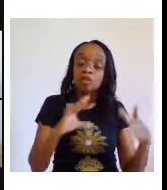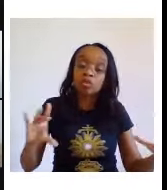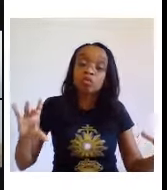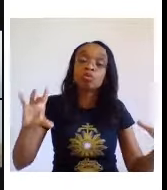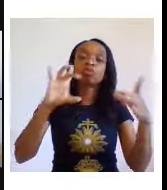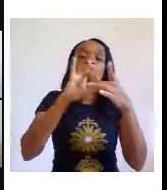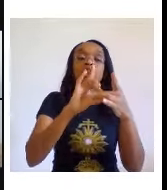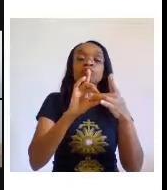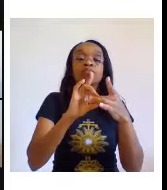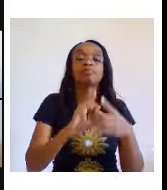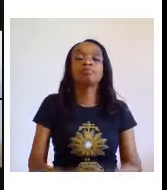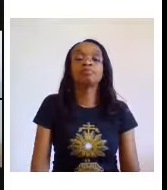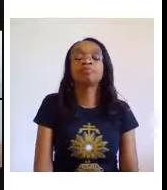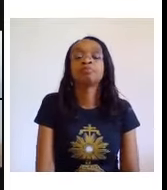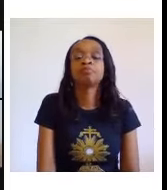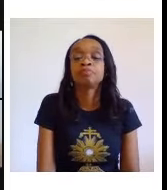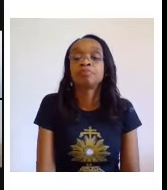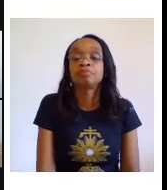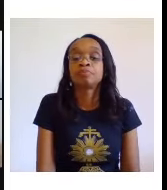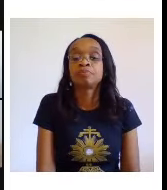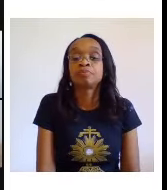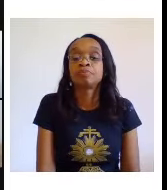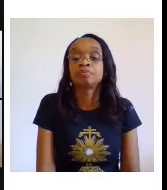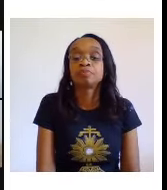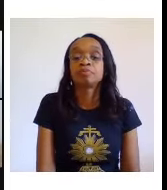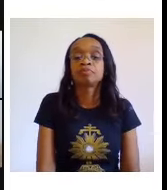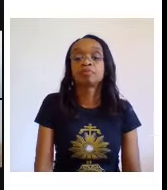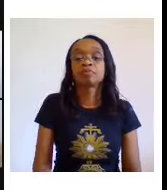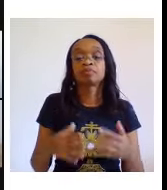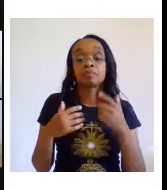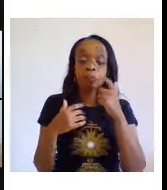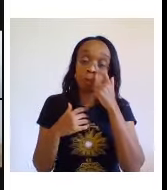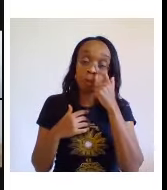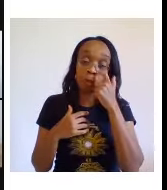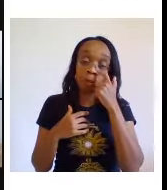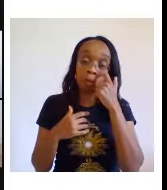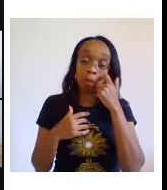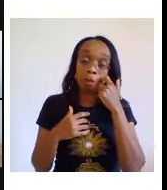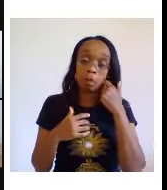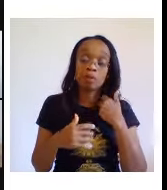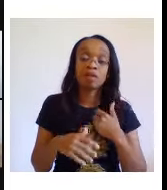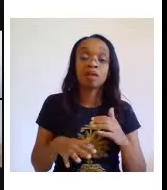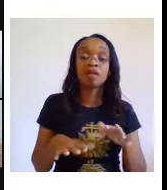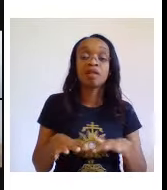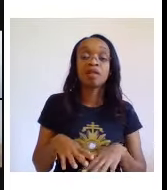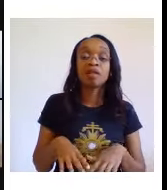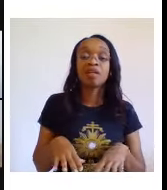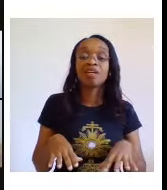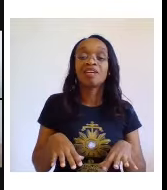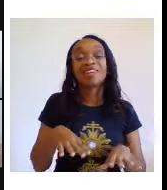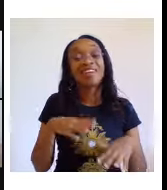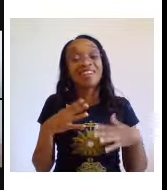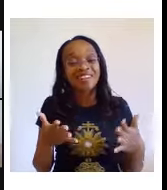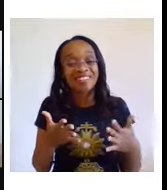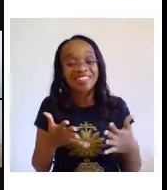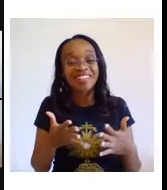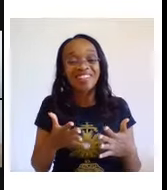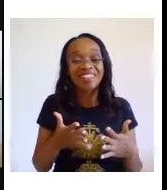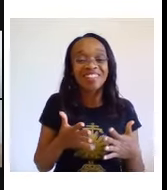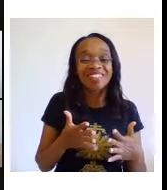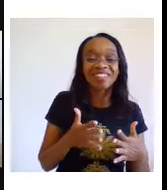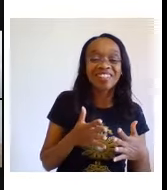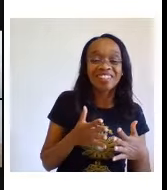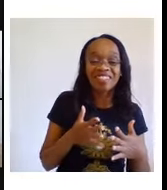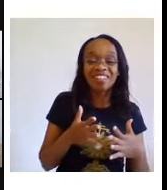completam. Certo. Então, em março, a gente volta a falar com o senhor? Não, aí é um